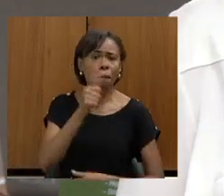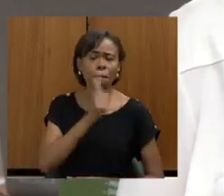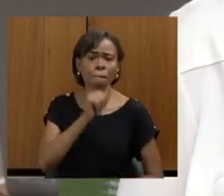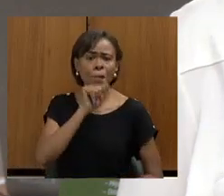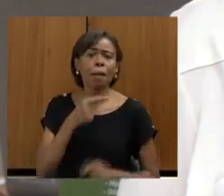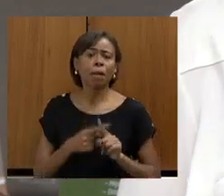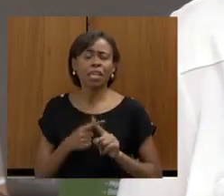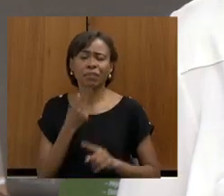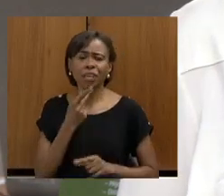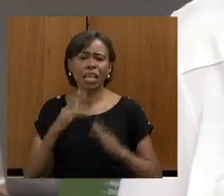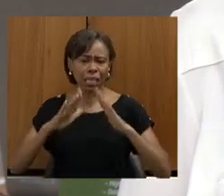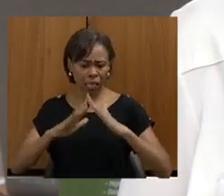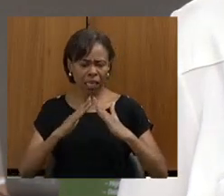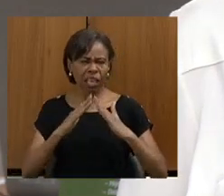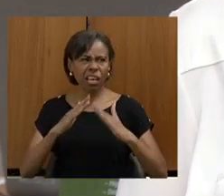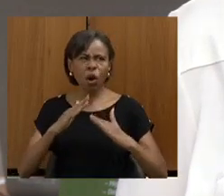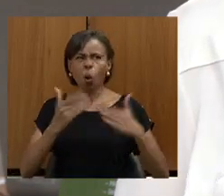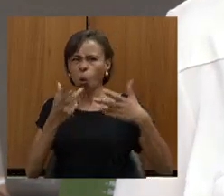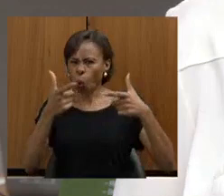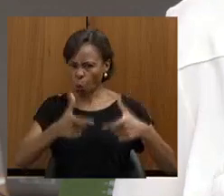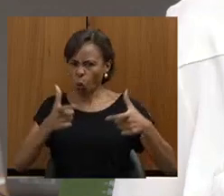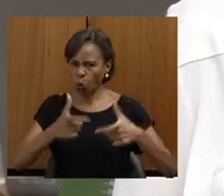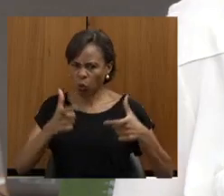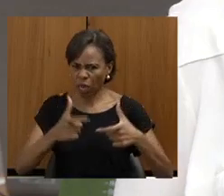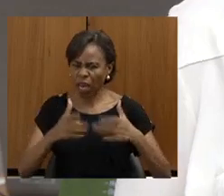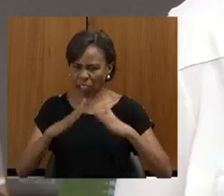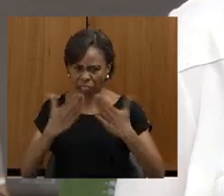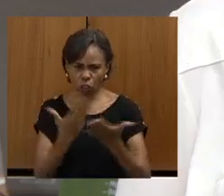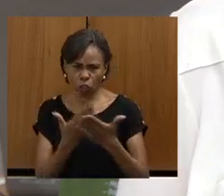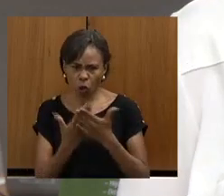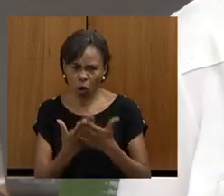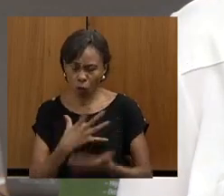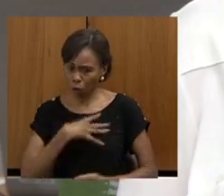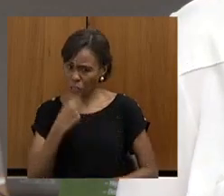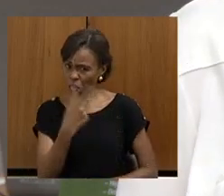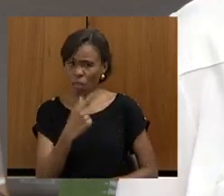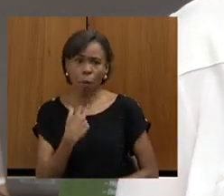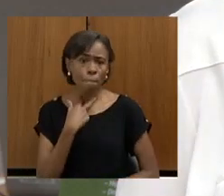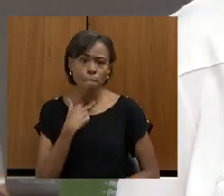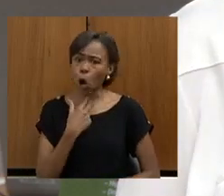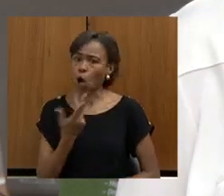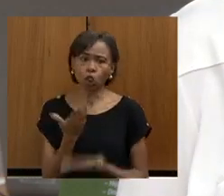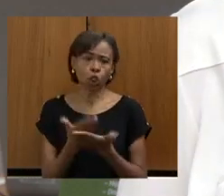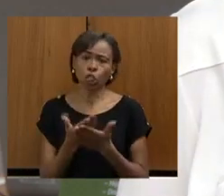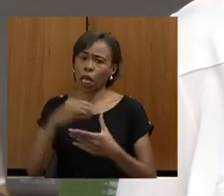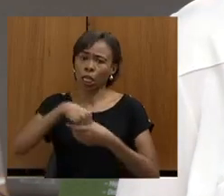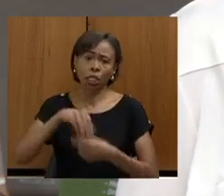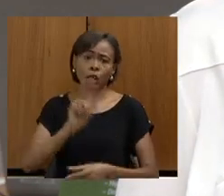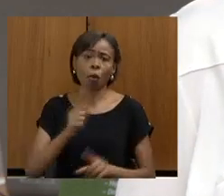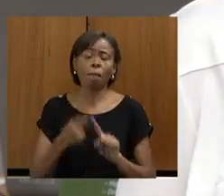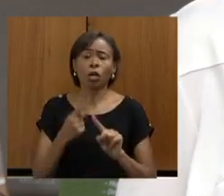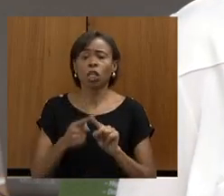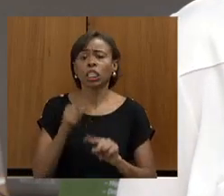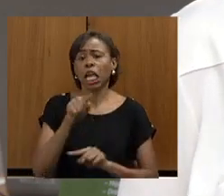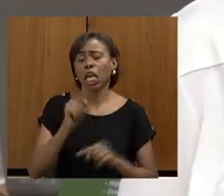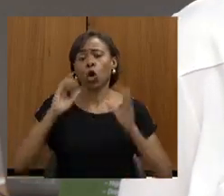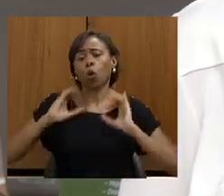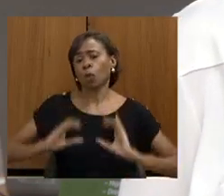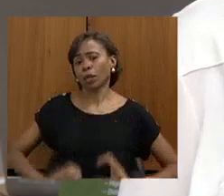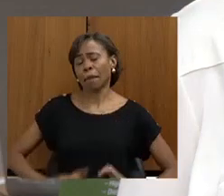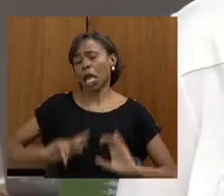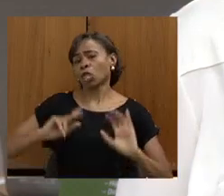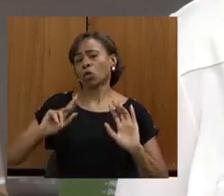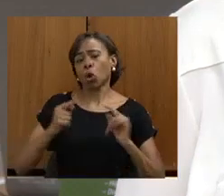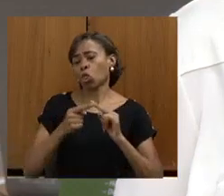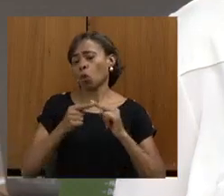instituição, o filho dela, não pode estudar lá, porque os comportamentos deles são inadequados